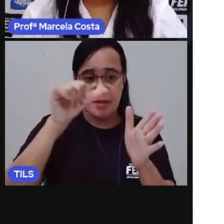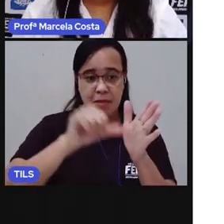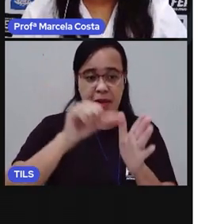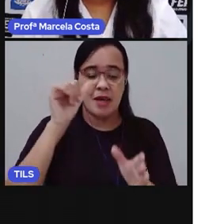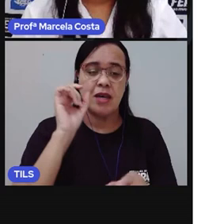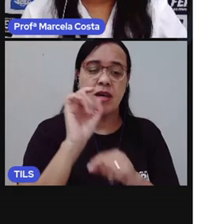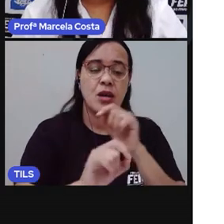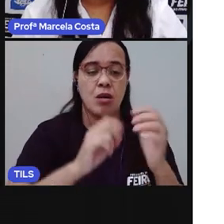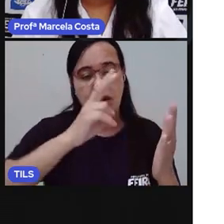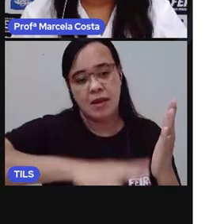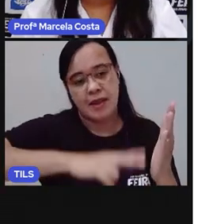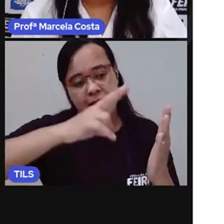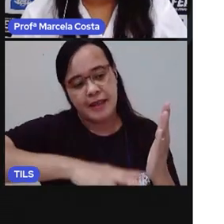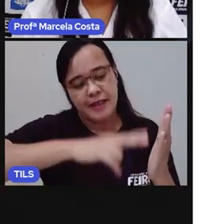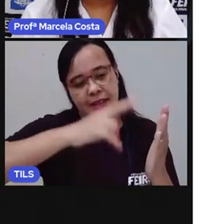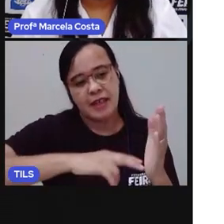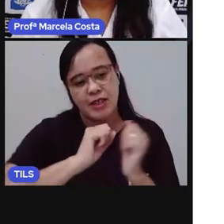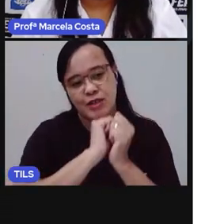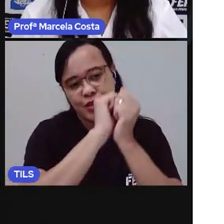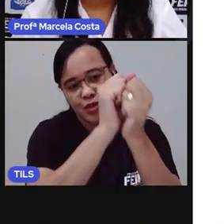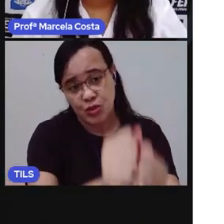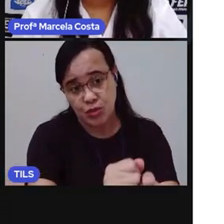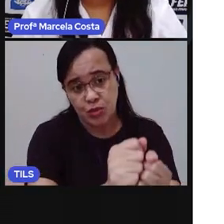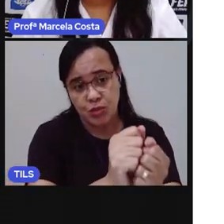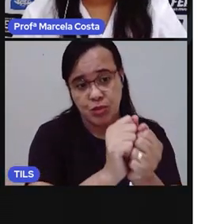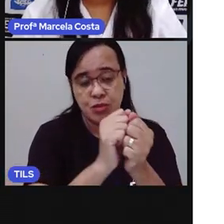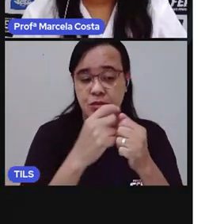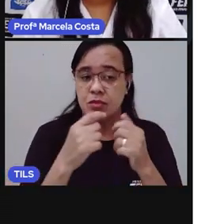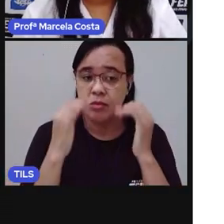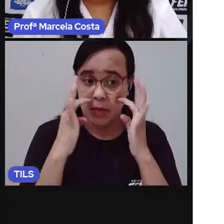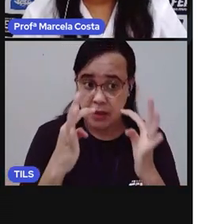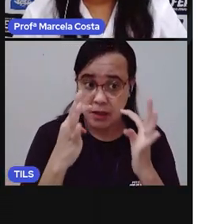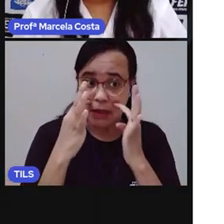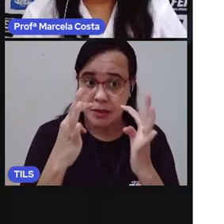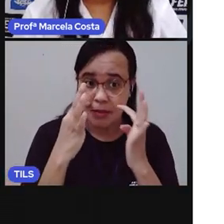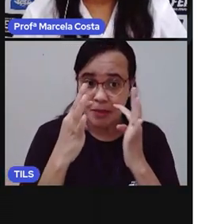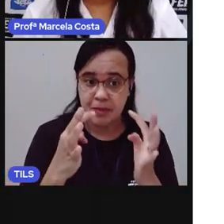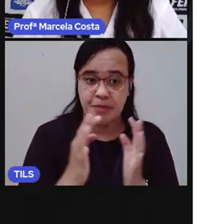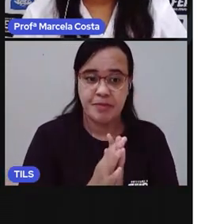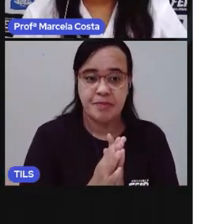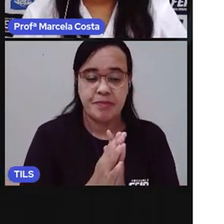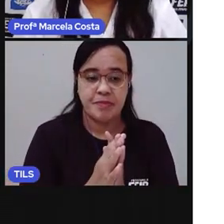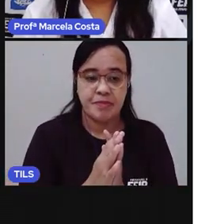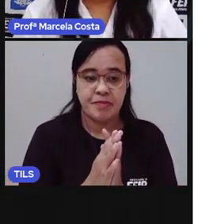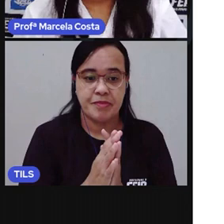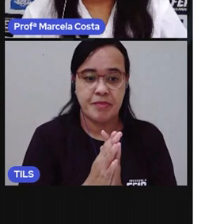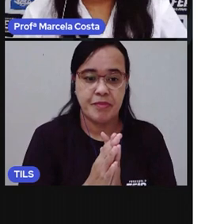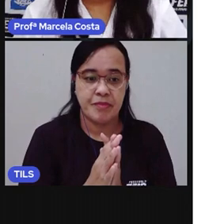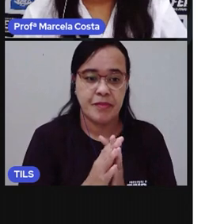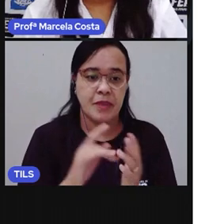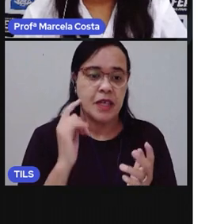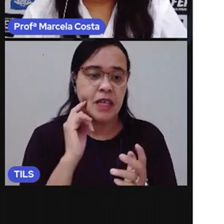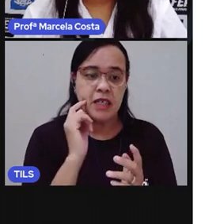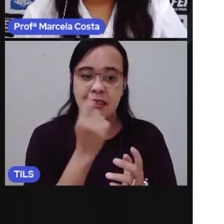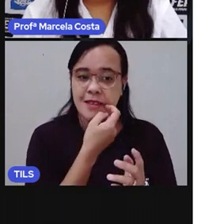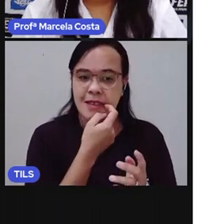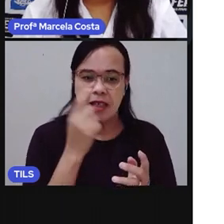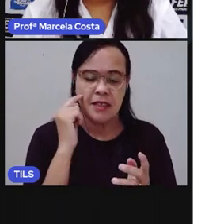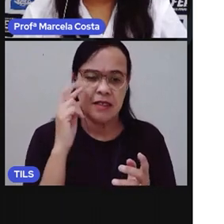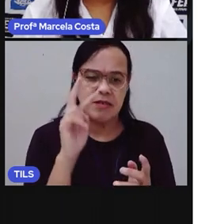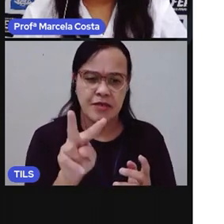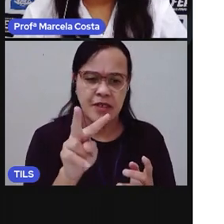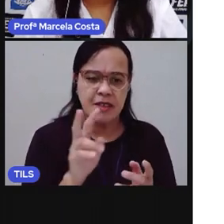eu vou ler junto com você você me acompanha a e observe os dentes